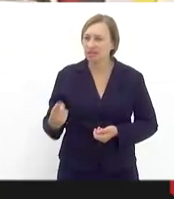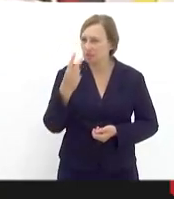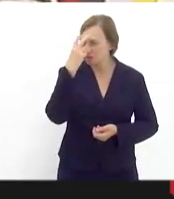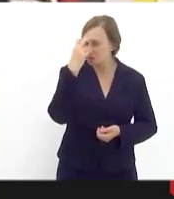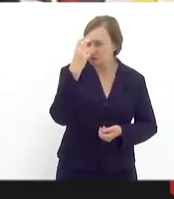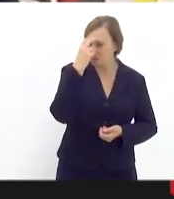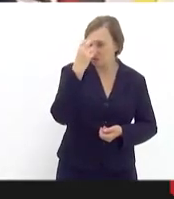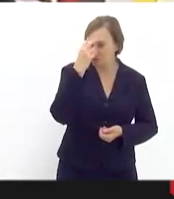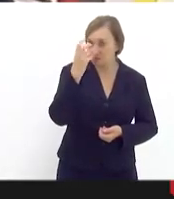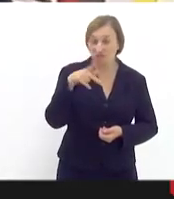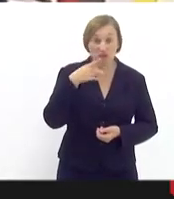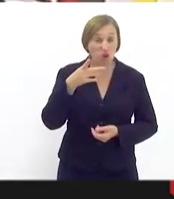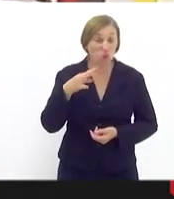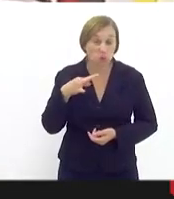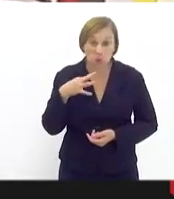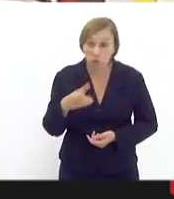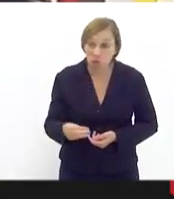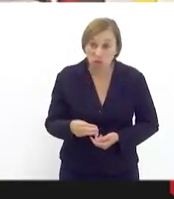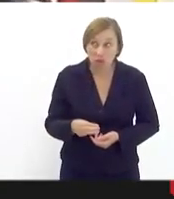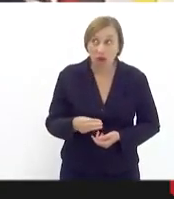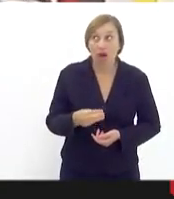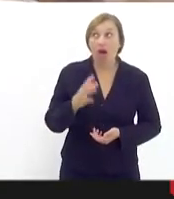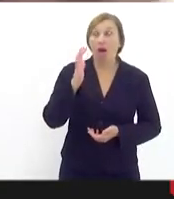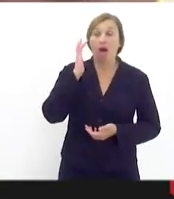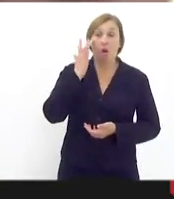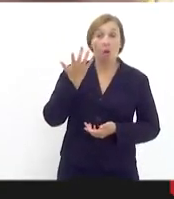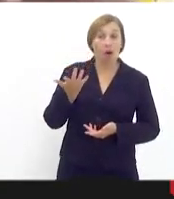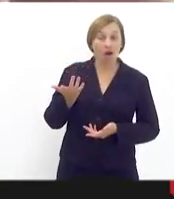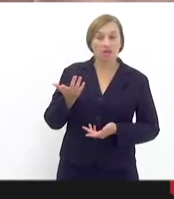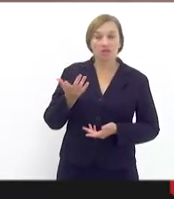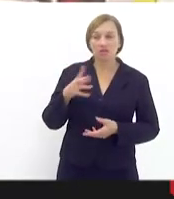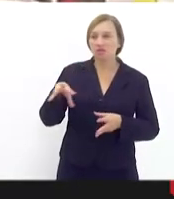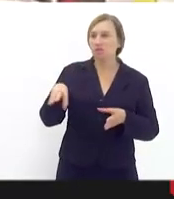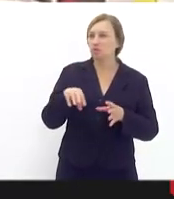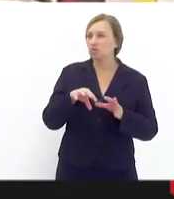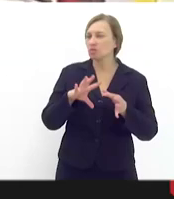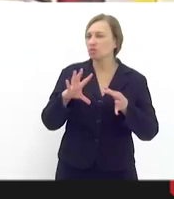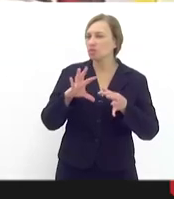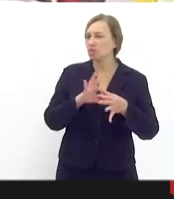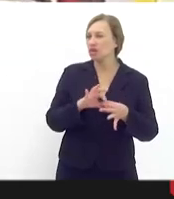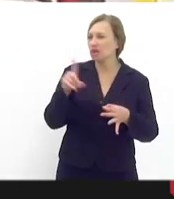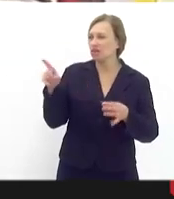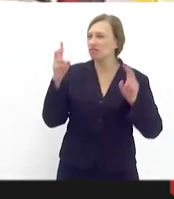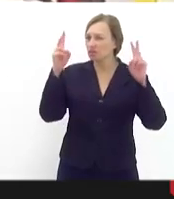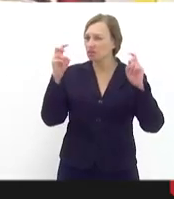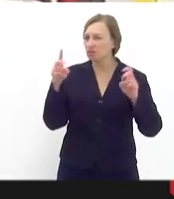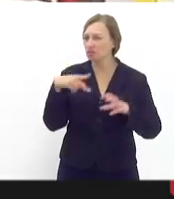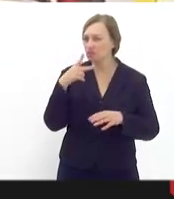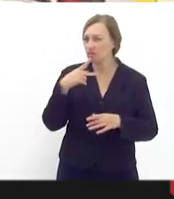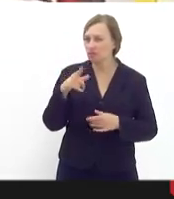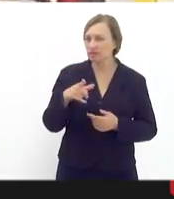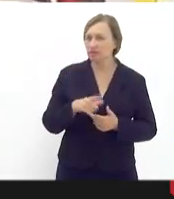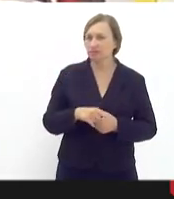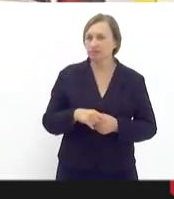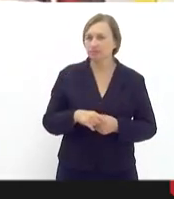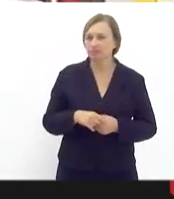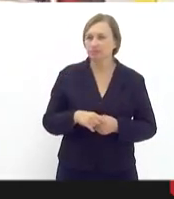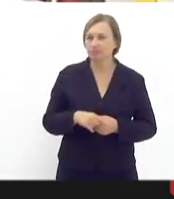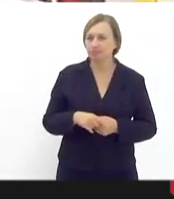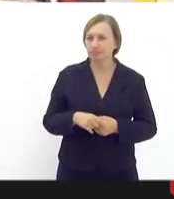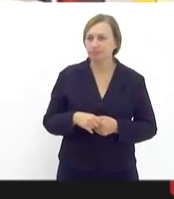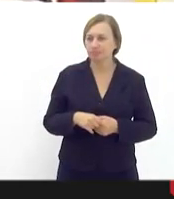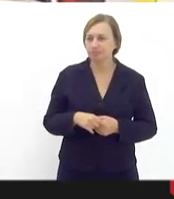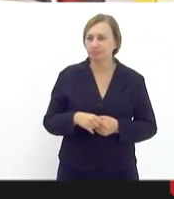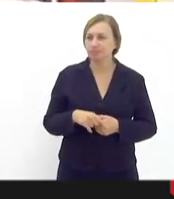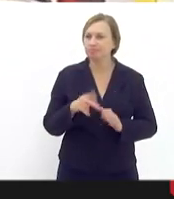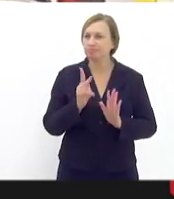programa completo, né, eu acho que... Né, eu queria complementar, porque, na verdade, ele tocou numa questão que eu ia trazer aqui, que é o